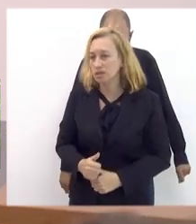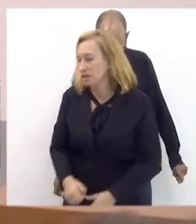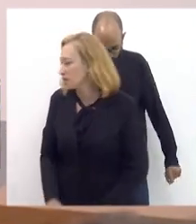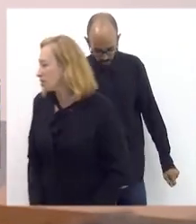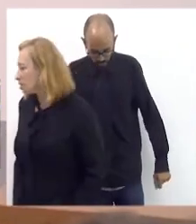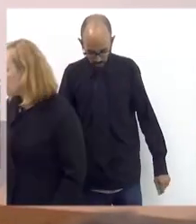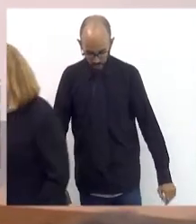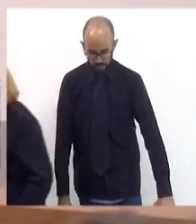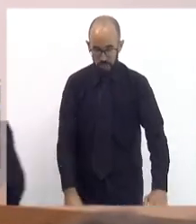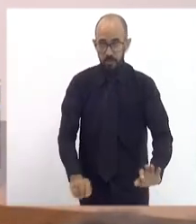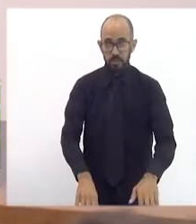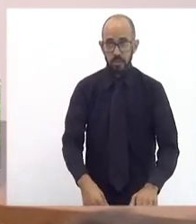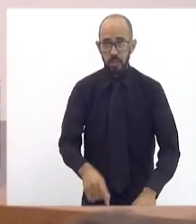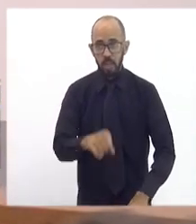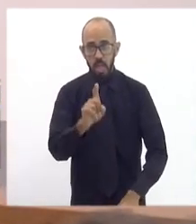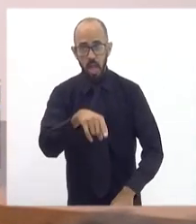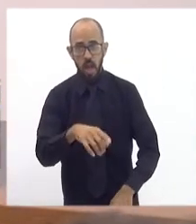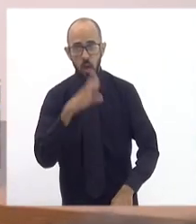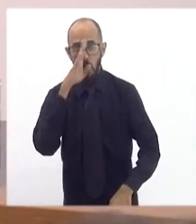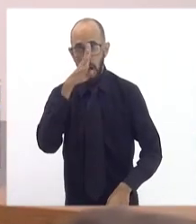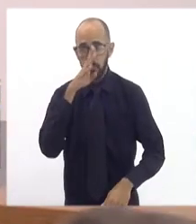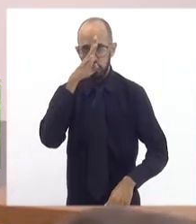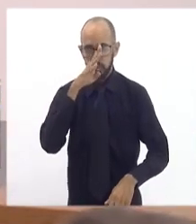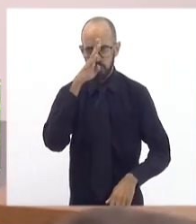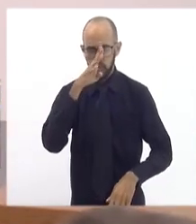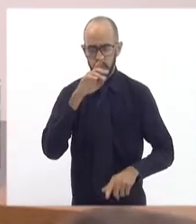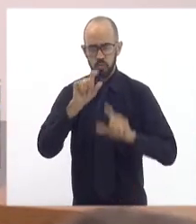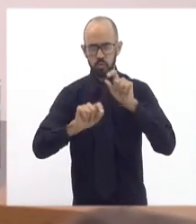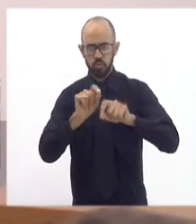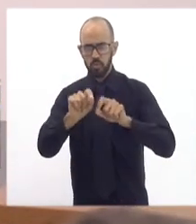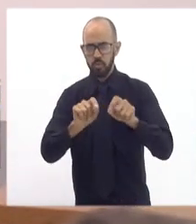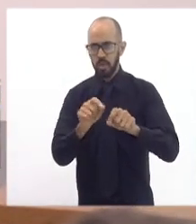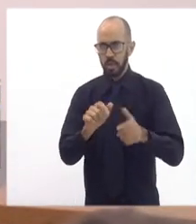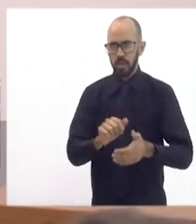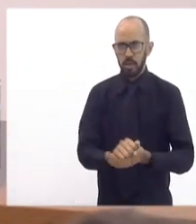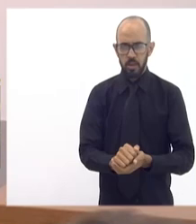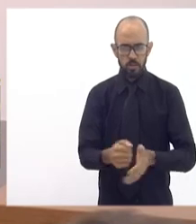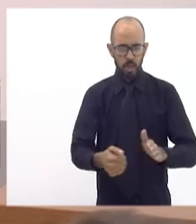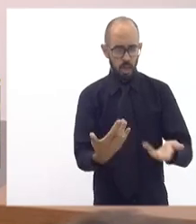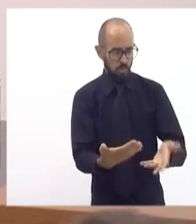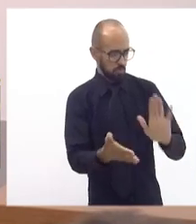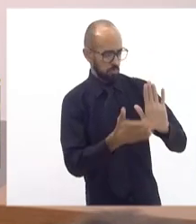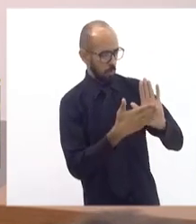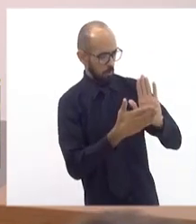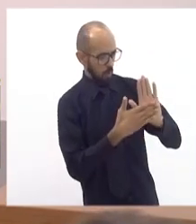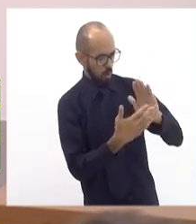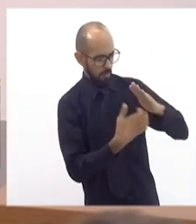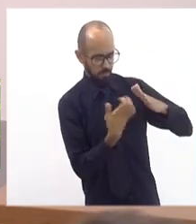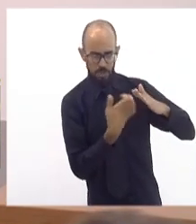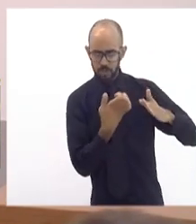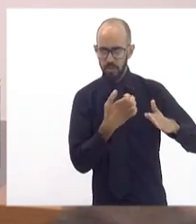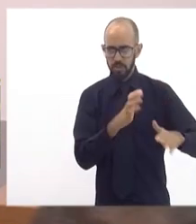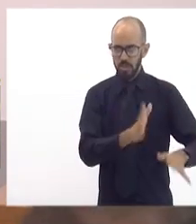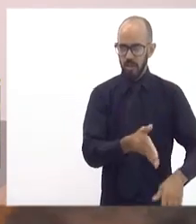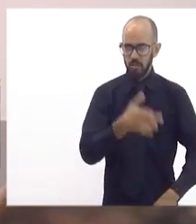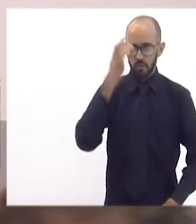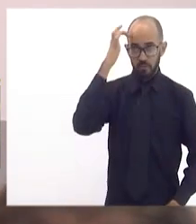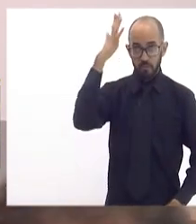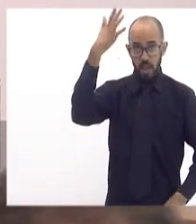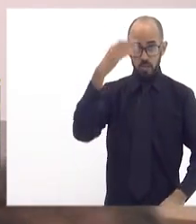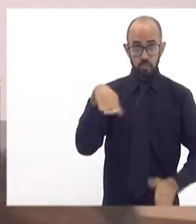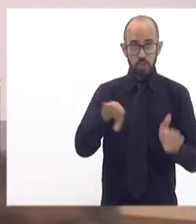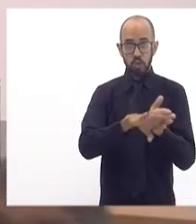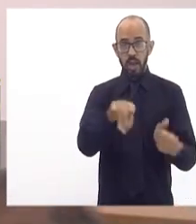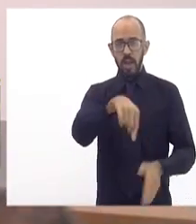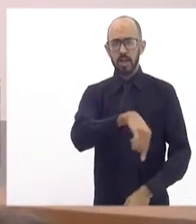bom então absurdo é eu queria propor a empresa né já que tiveram tanta facilidade para chegar no